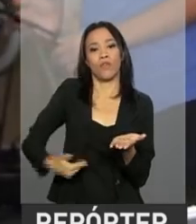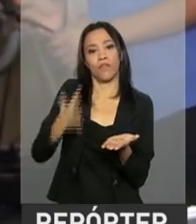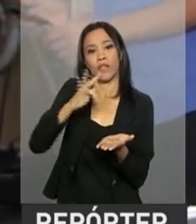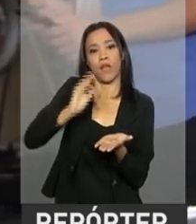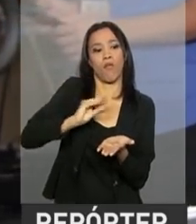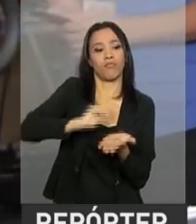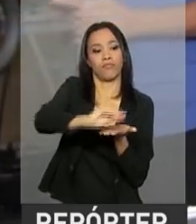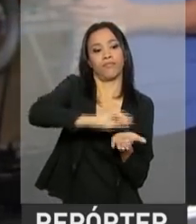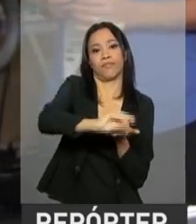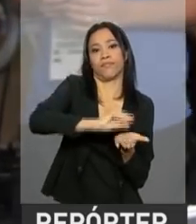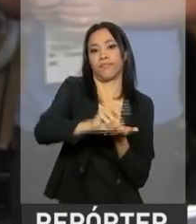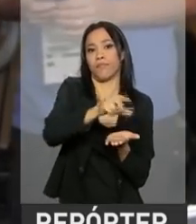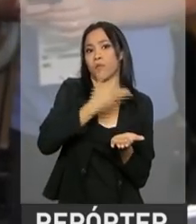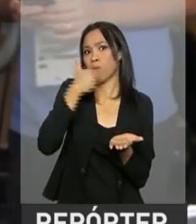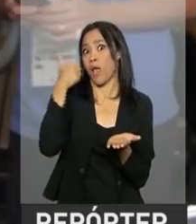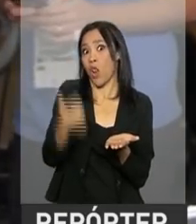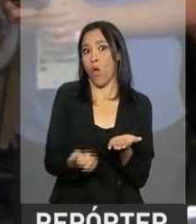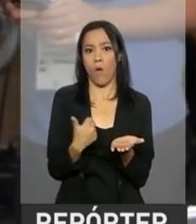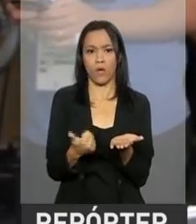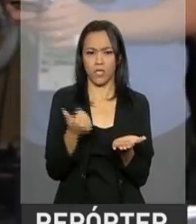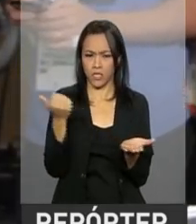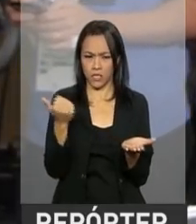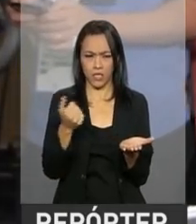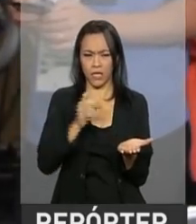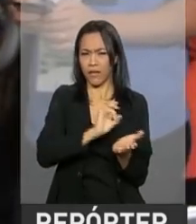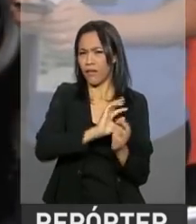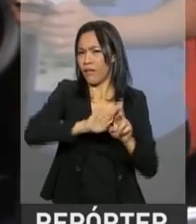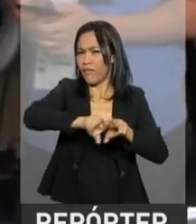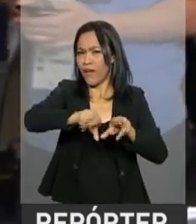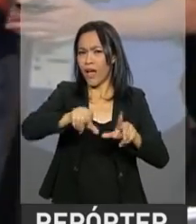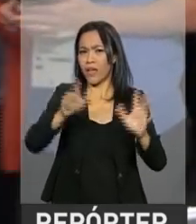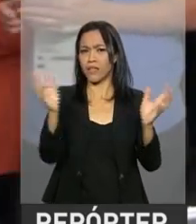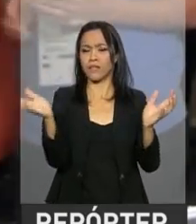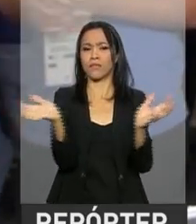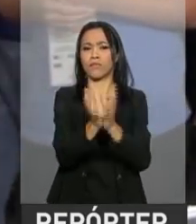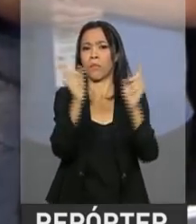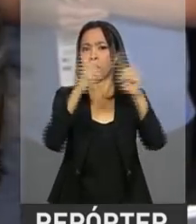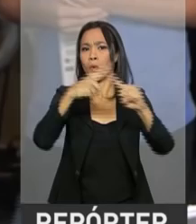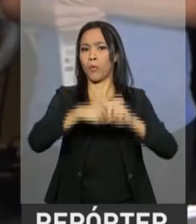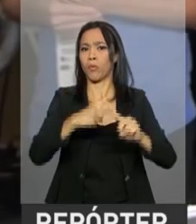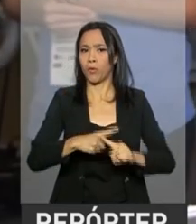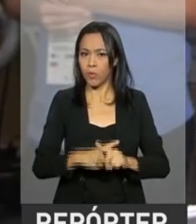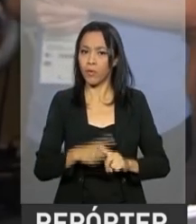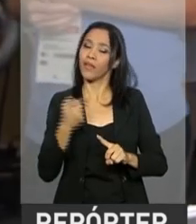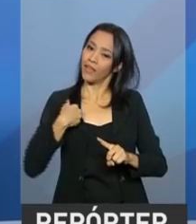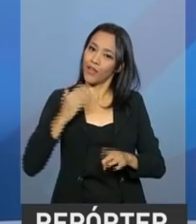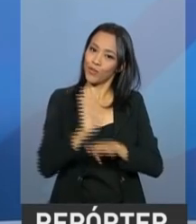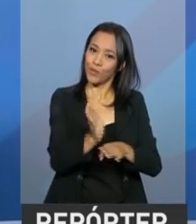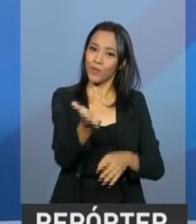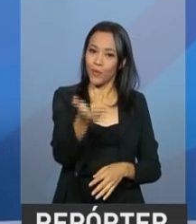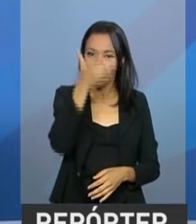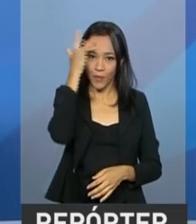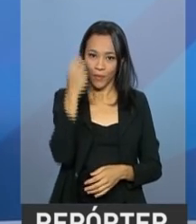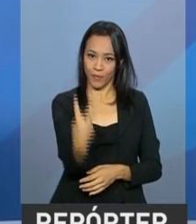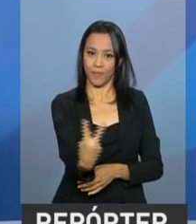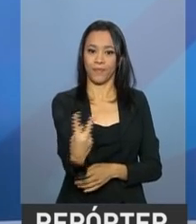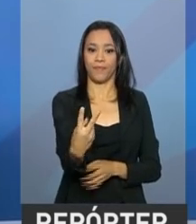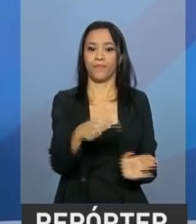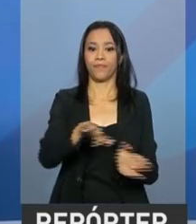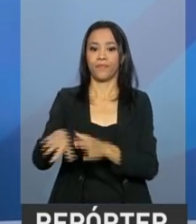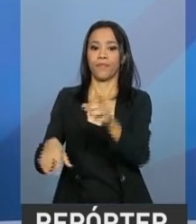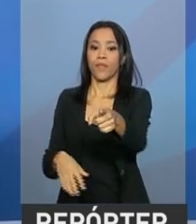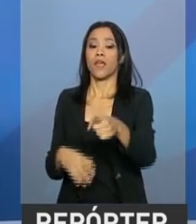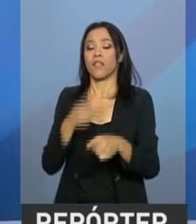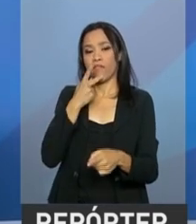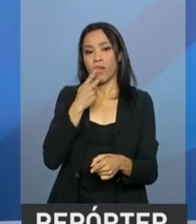Ministério do Esporte é dado aos melhores colocados em cada modalidade e ajudou na preparação para os jogos. O Bolsa Atleta é uma segurança que todo